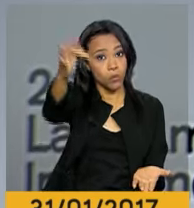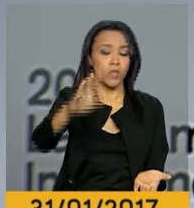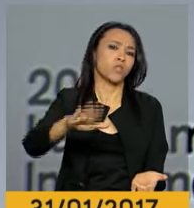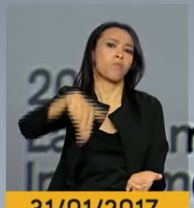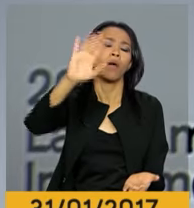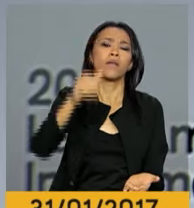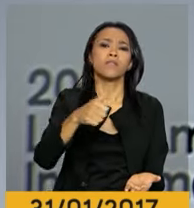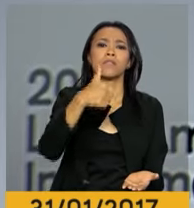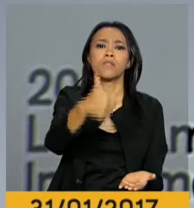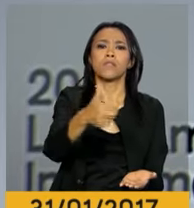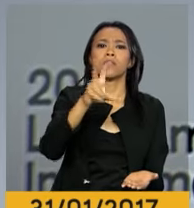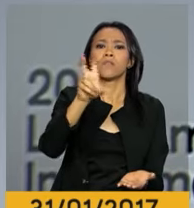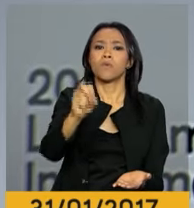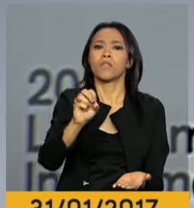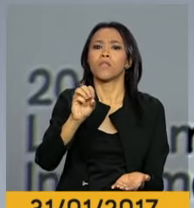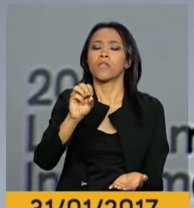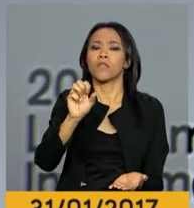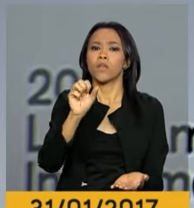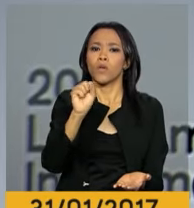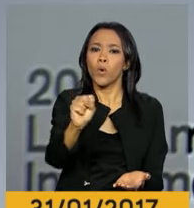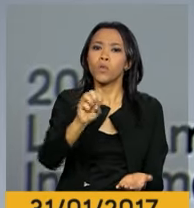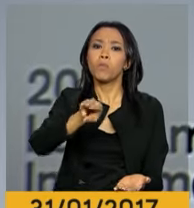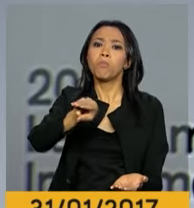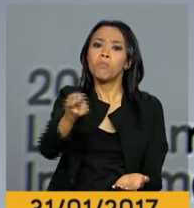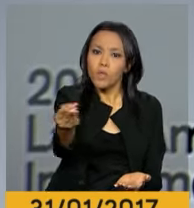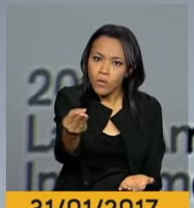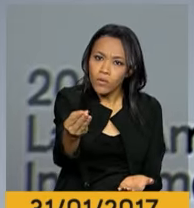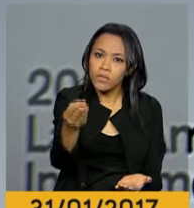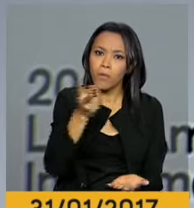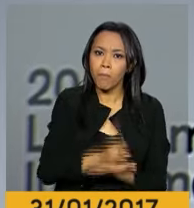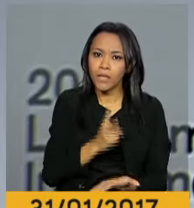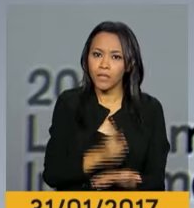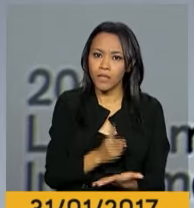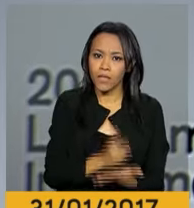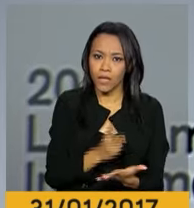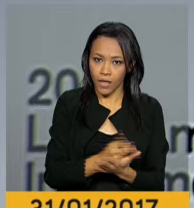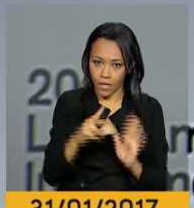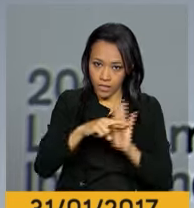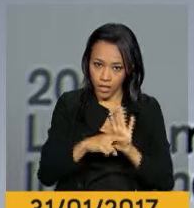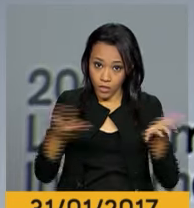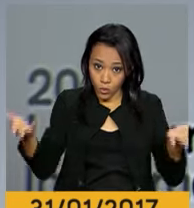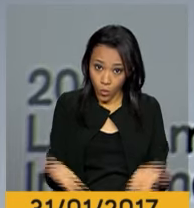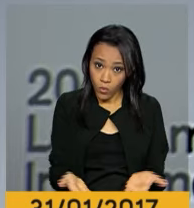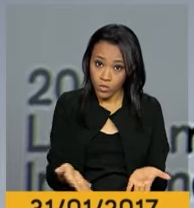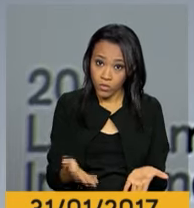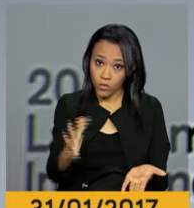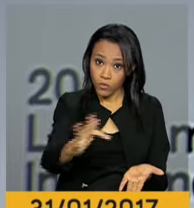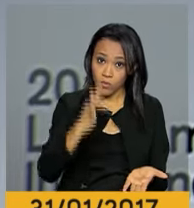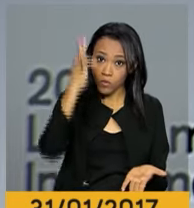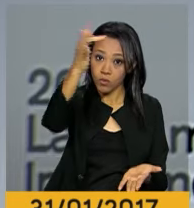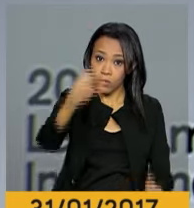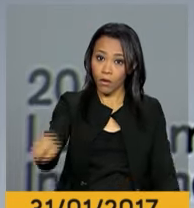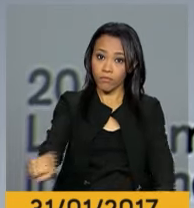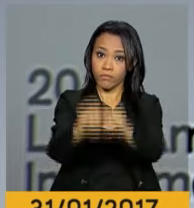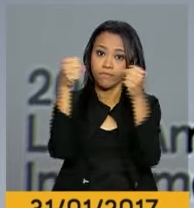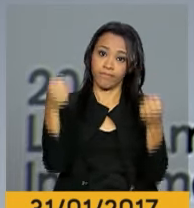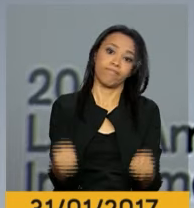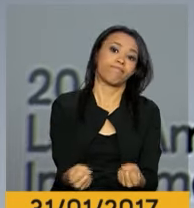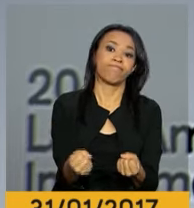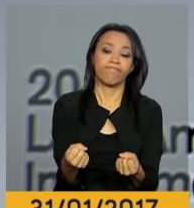milhões de idosos manter a Previdência como está hoje é decretar sua inviabilidade